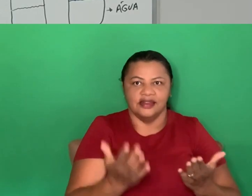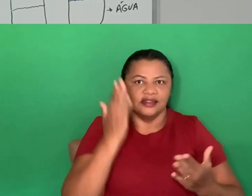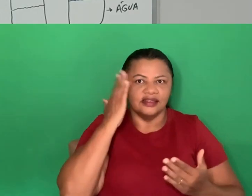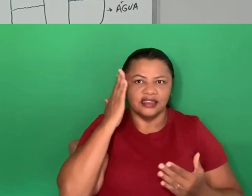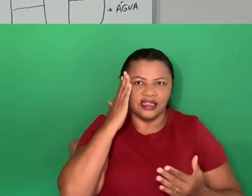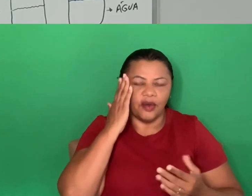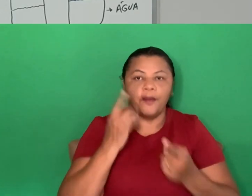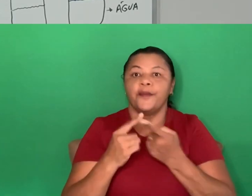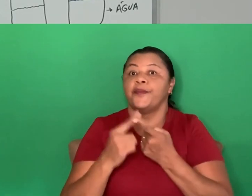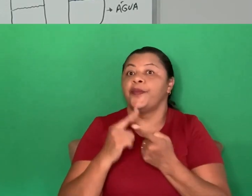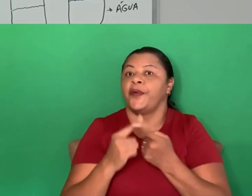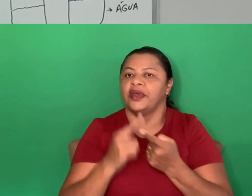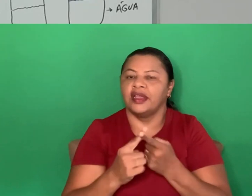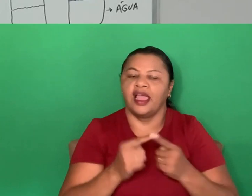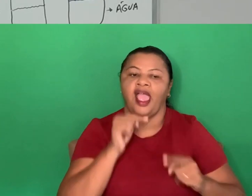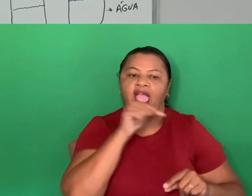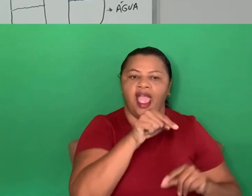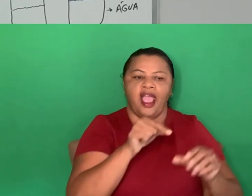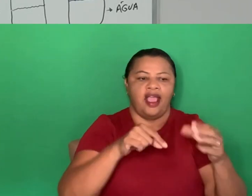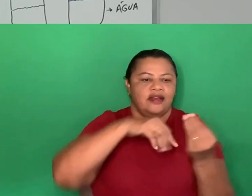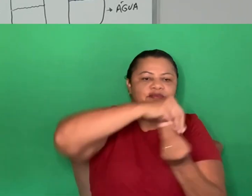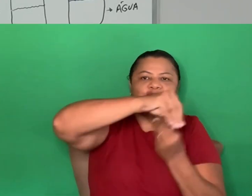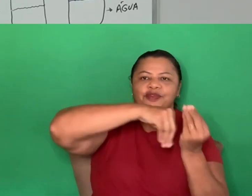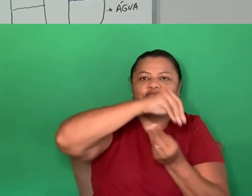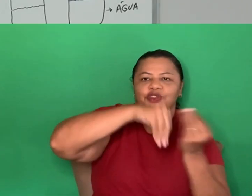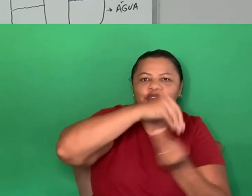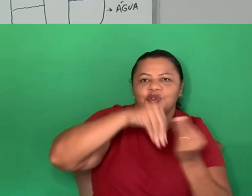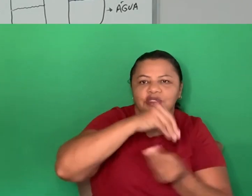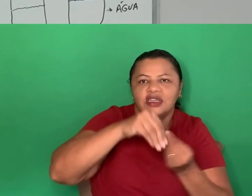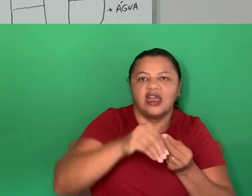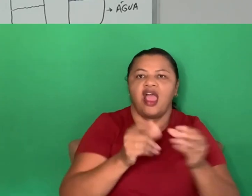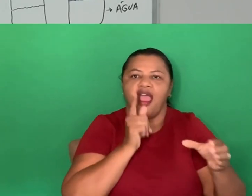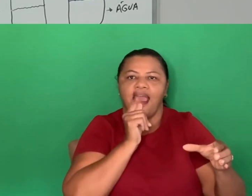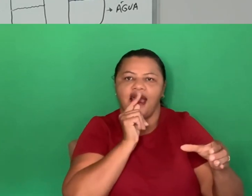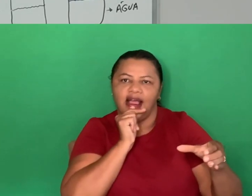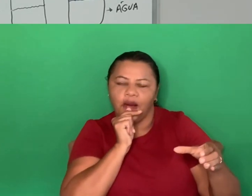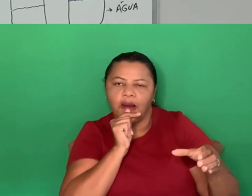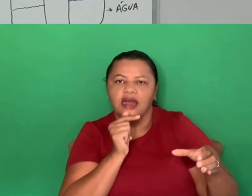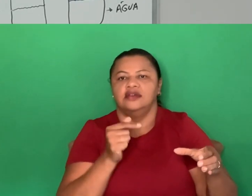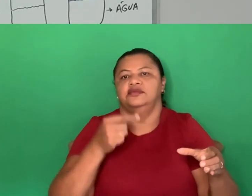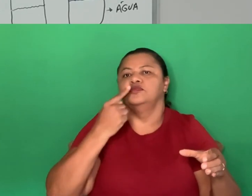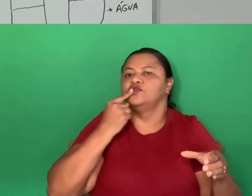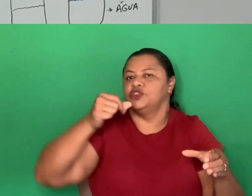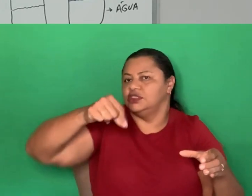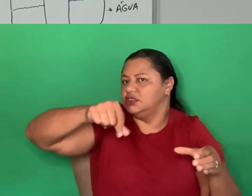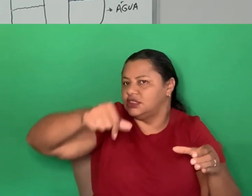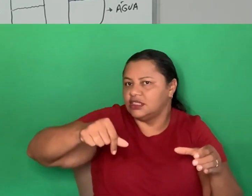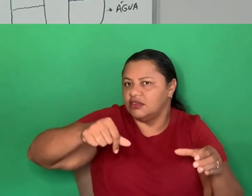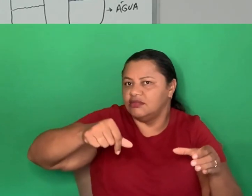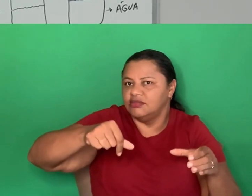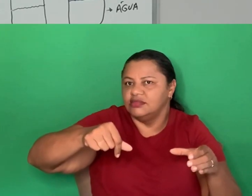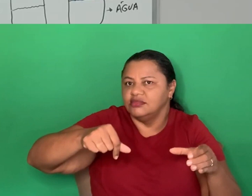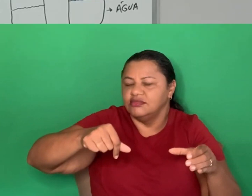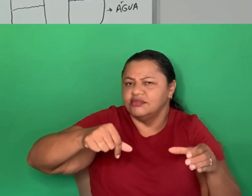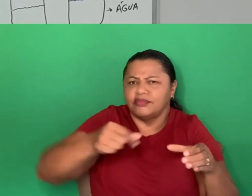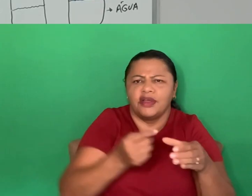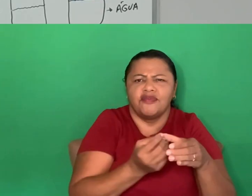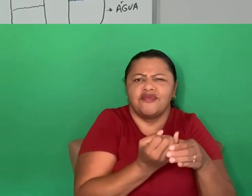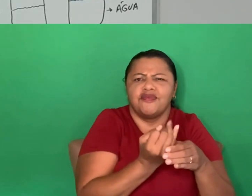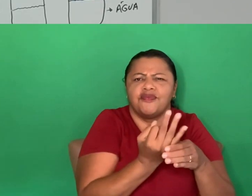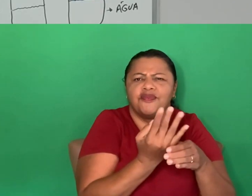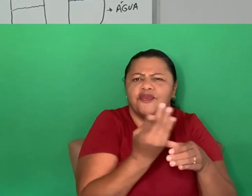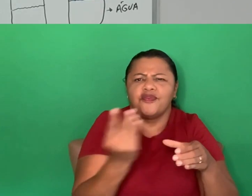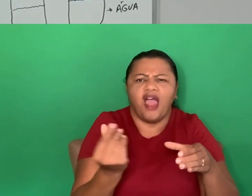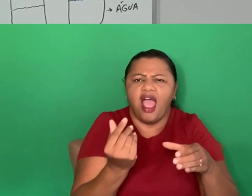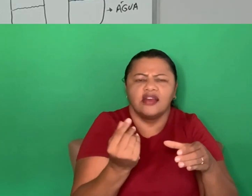infinitas combinações. Então, nós teríamos infinitas fórmulas? Não faz sentido. Por isso que nós temos